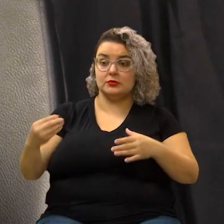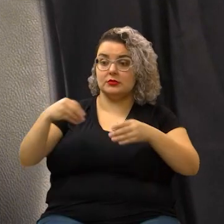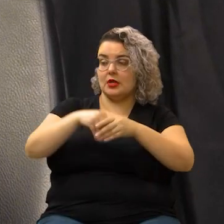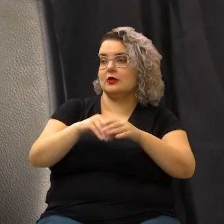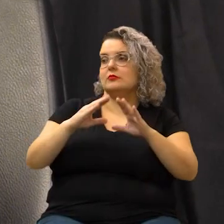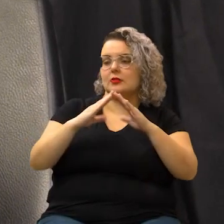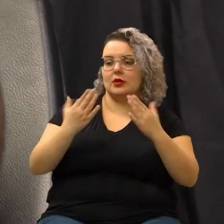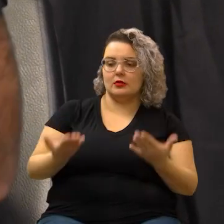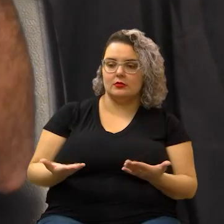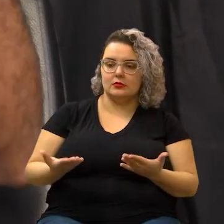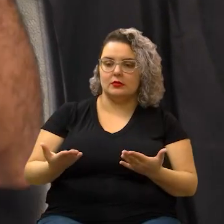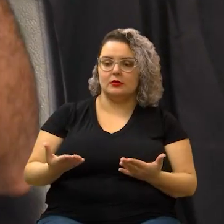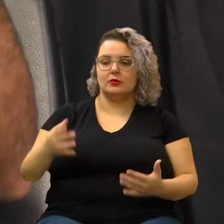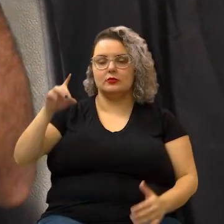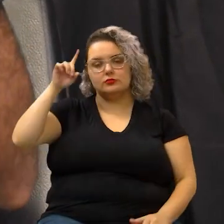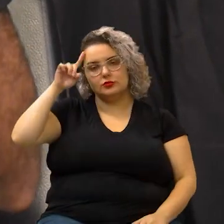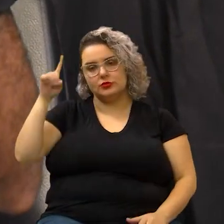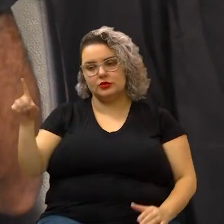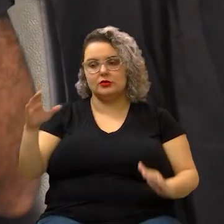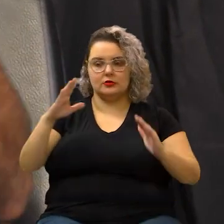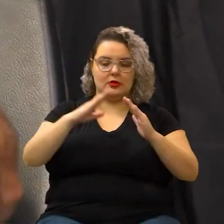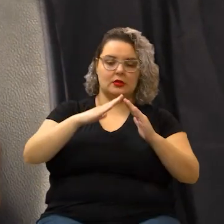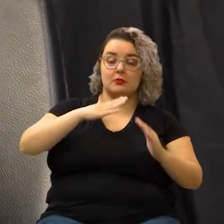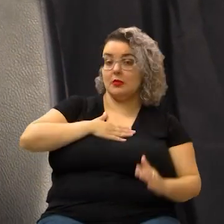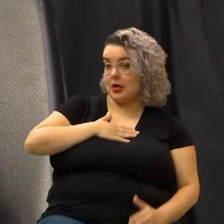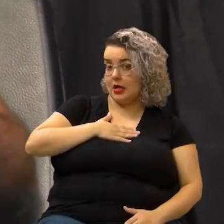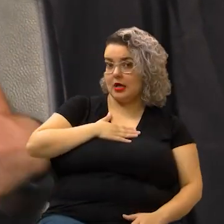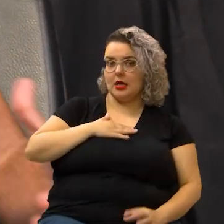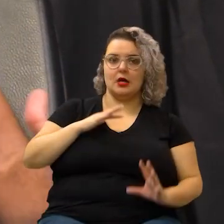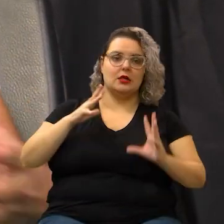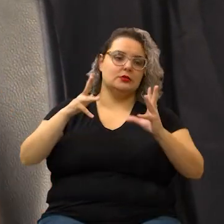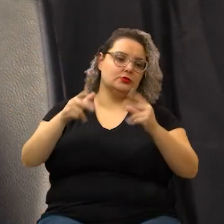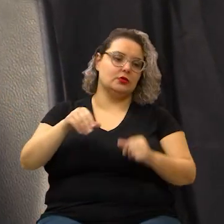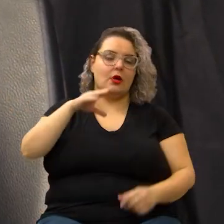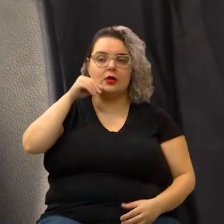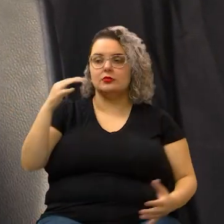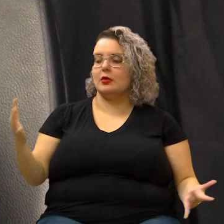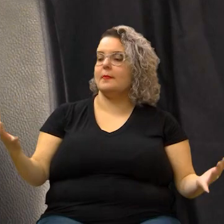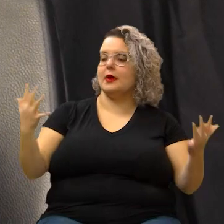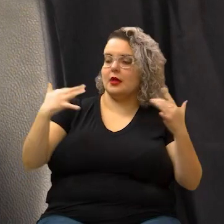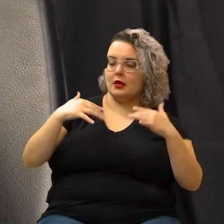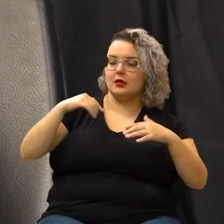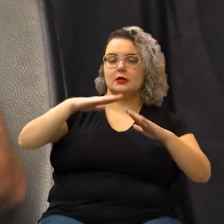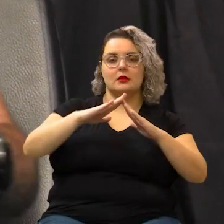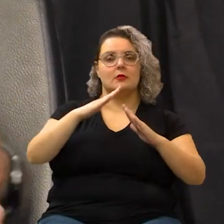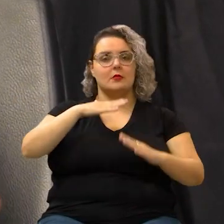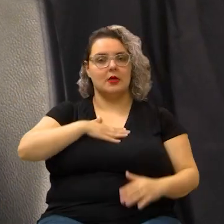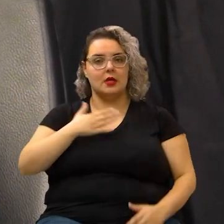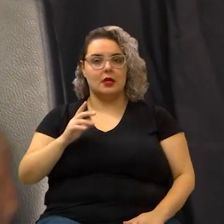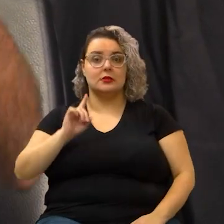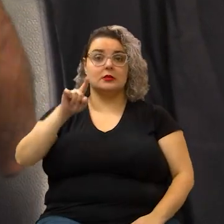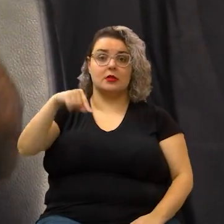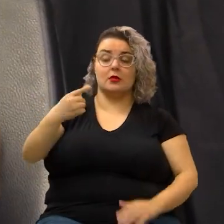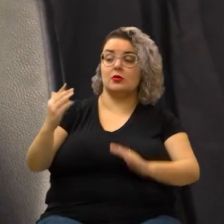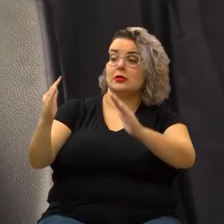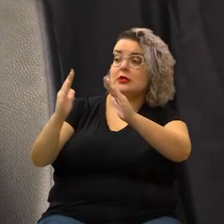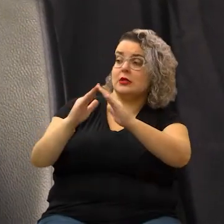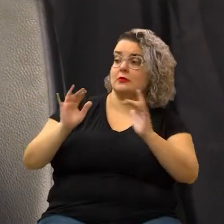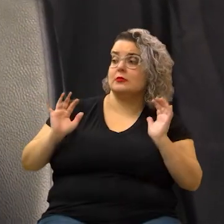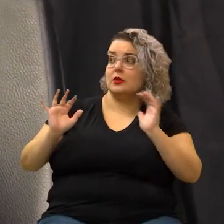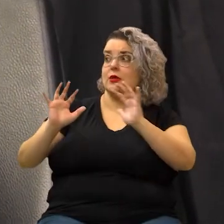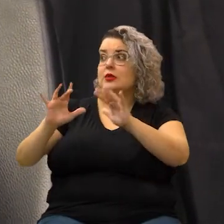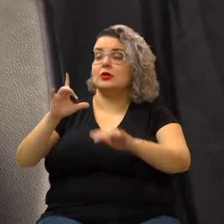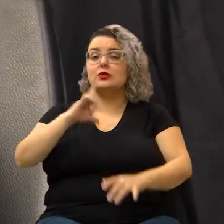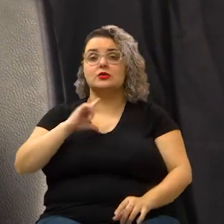nas casas, então um dia era a festinha da minha casa, aí vinha todos os adolescentes, né, na outra casa, e quem